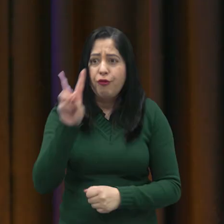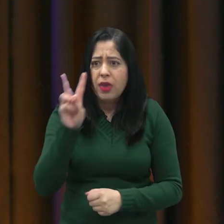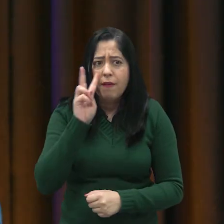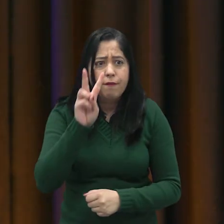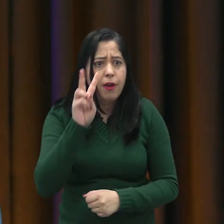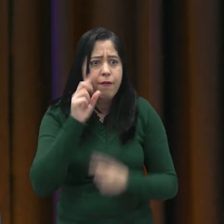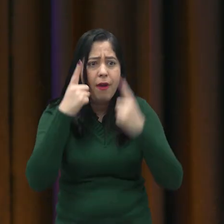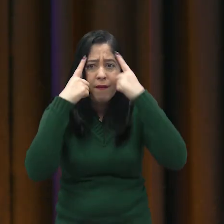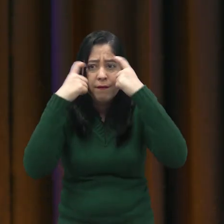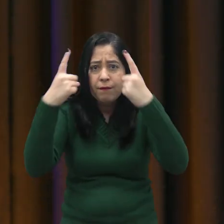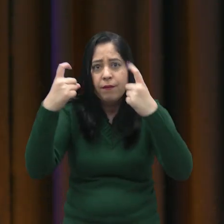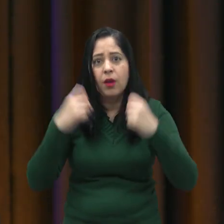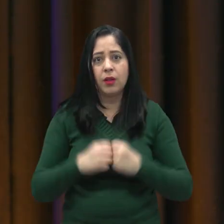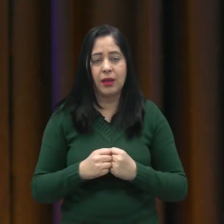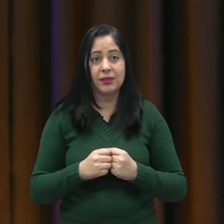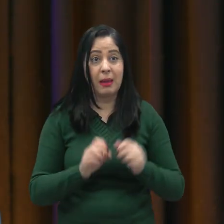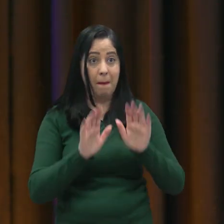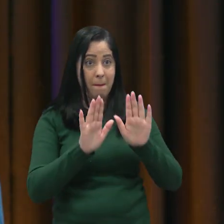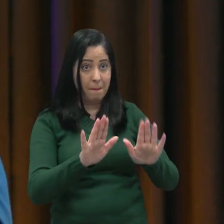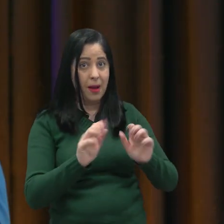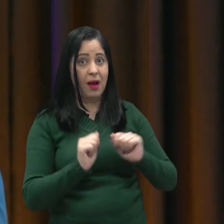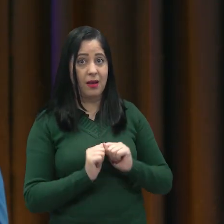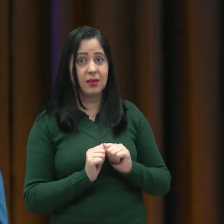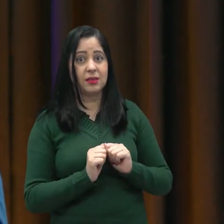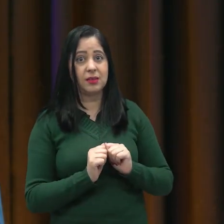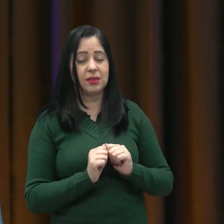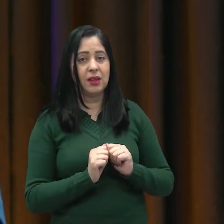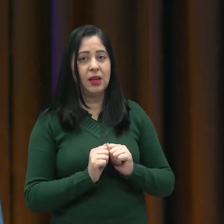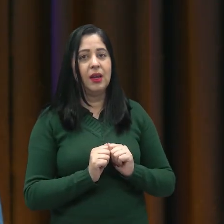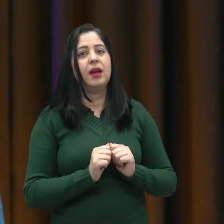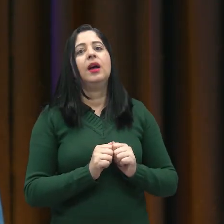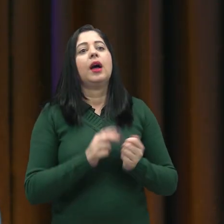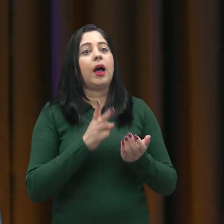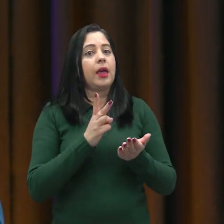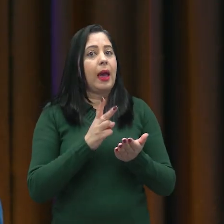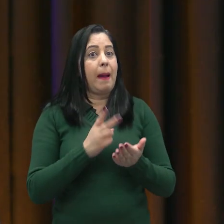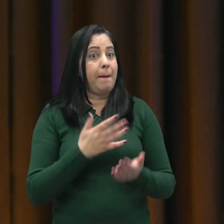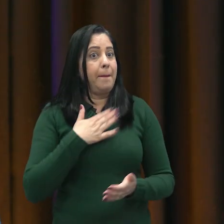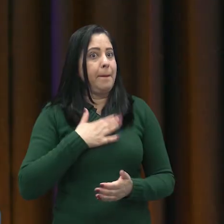diferente, com um ambiente melhor, e através desse ambiente eu conheci o